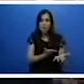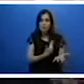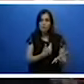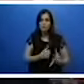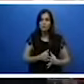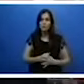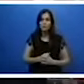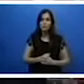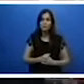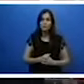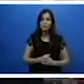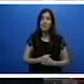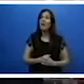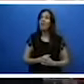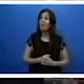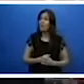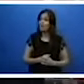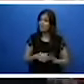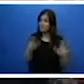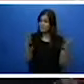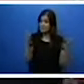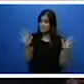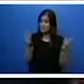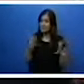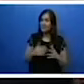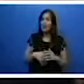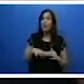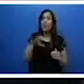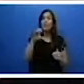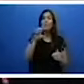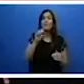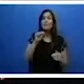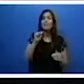Ah, agora eu sei o que são esses 86 aqui. Vamos lá?